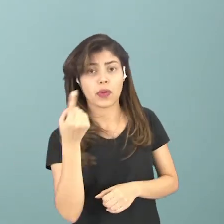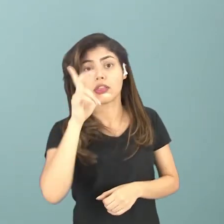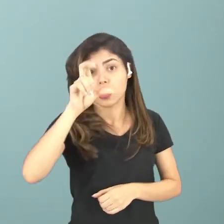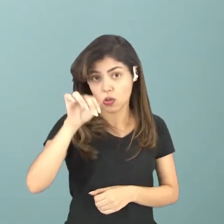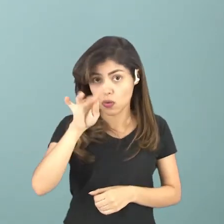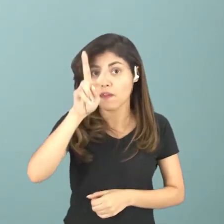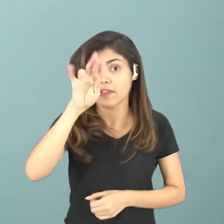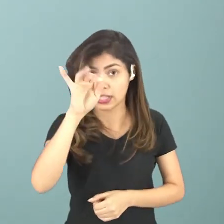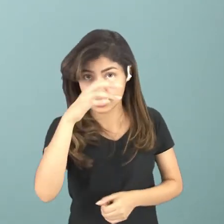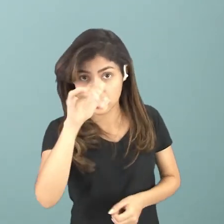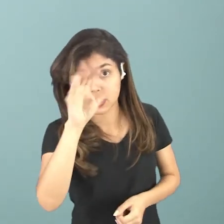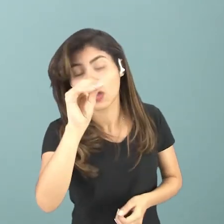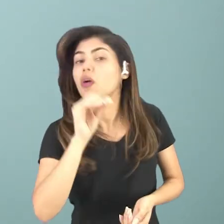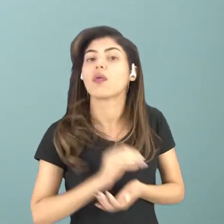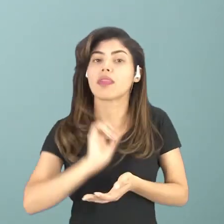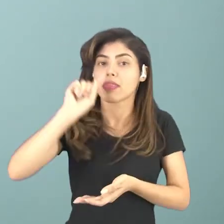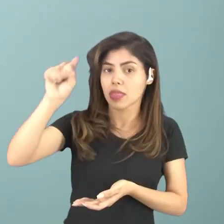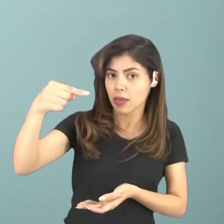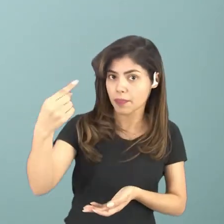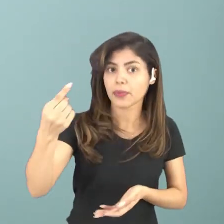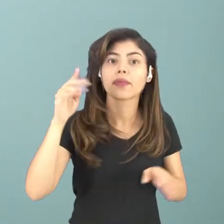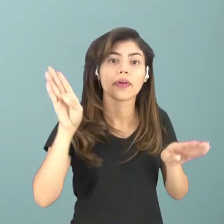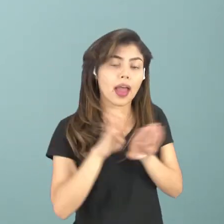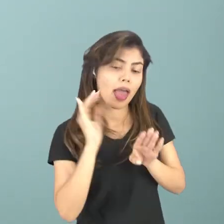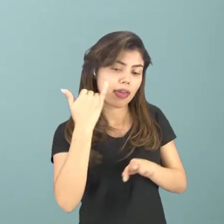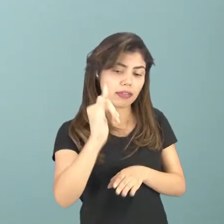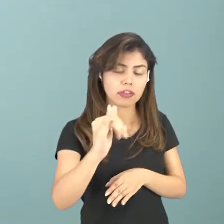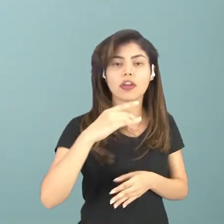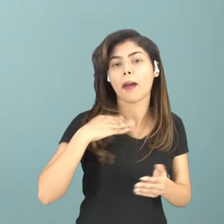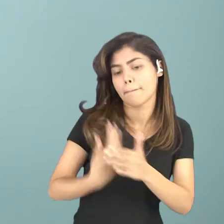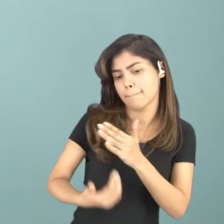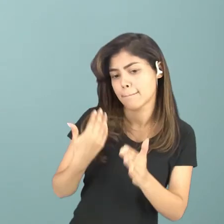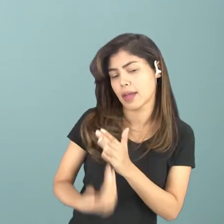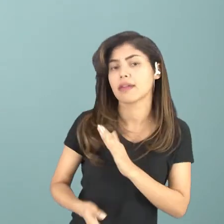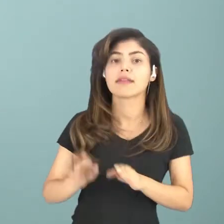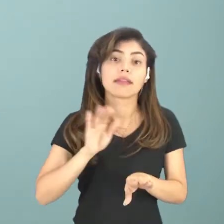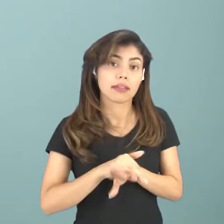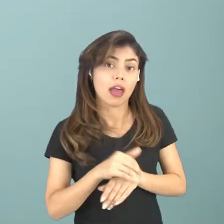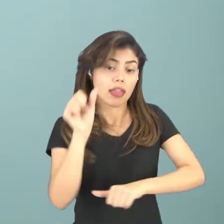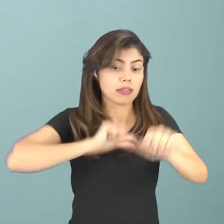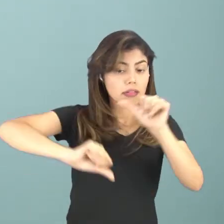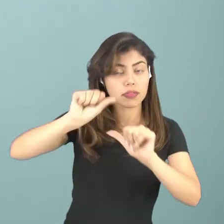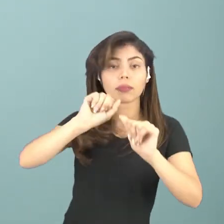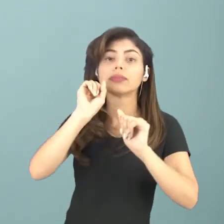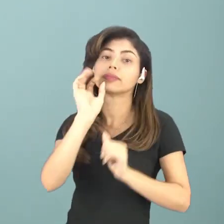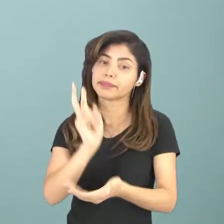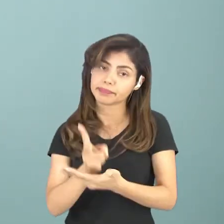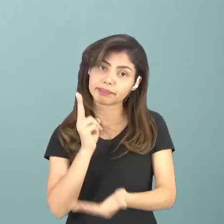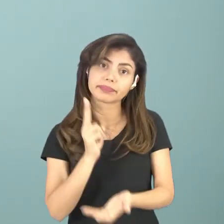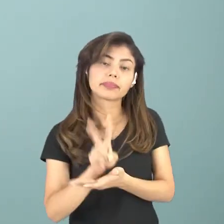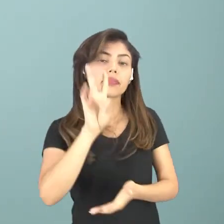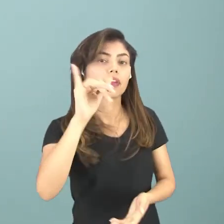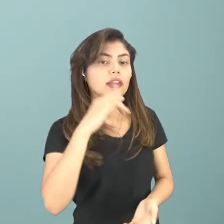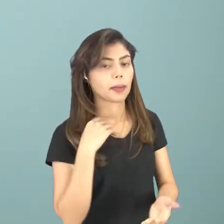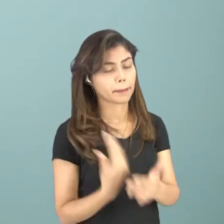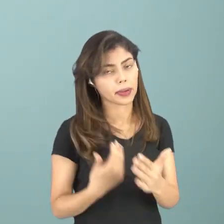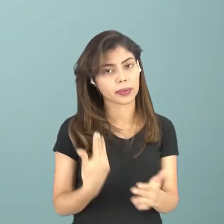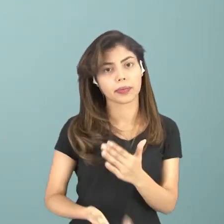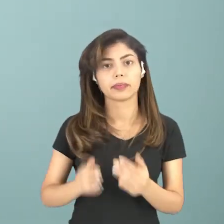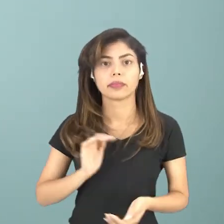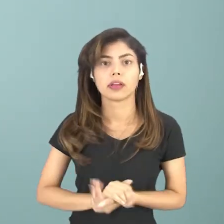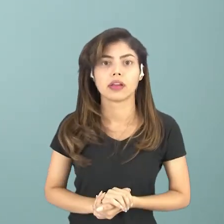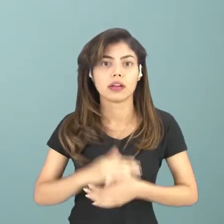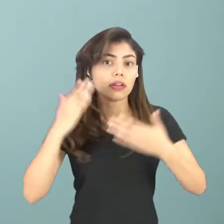nessa transformação. Sempre tem perdas, né? Então, vejam só, a energia útil é a fração de energia fornecida